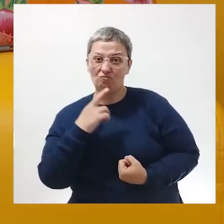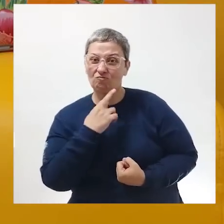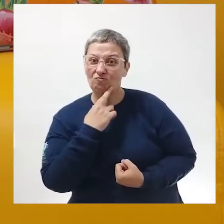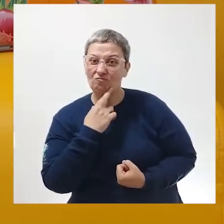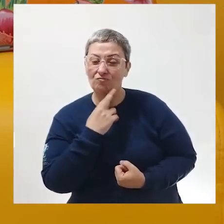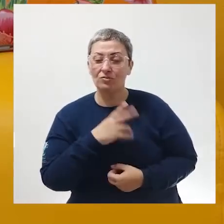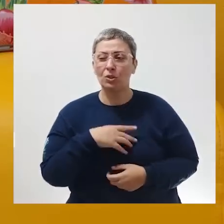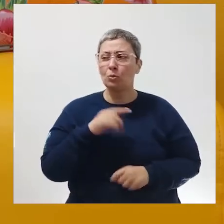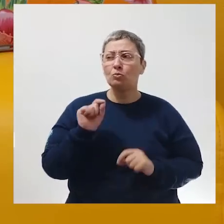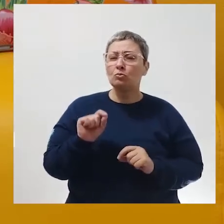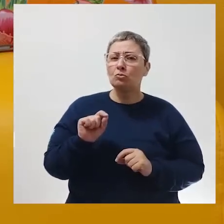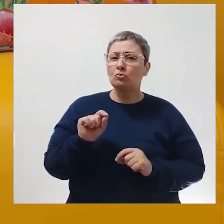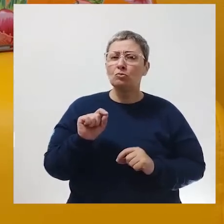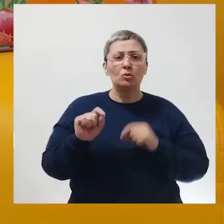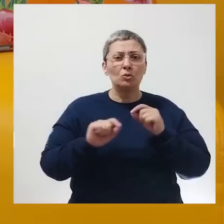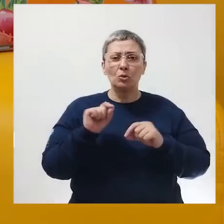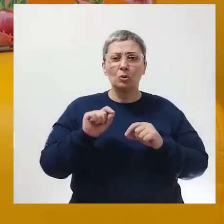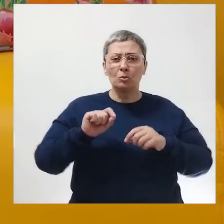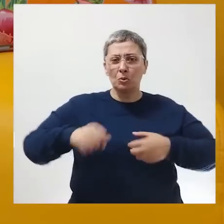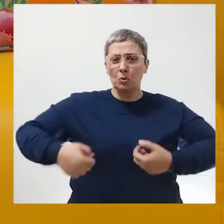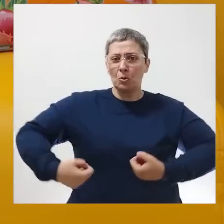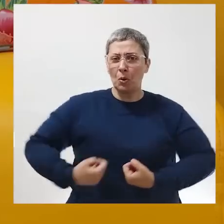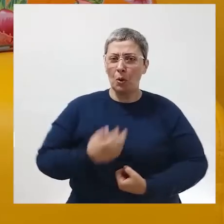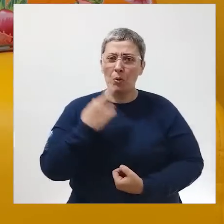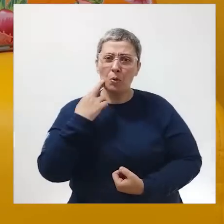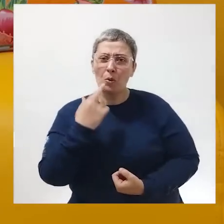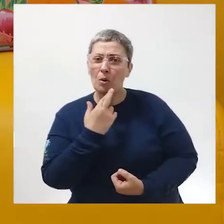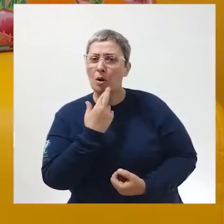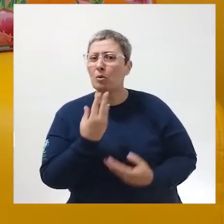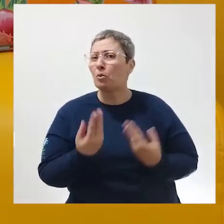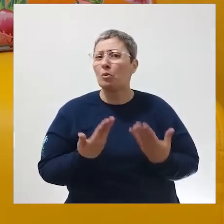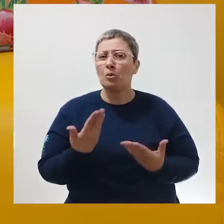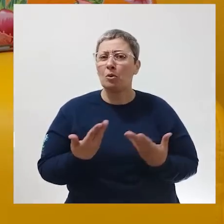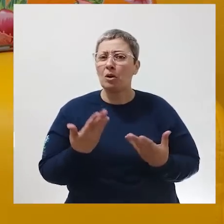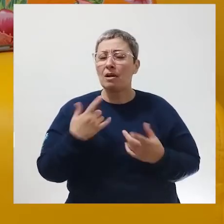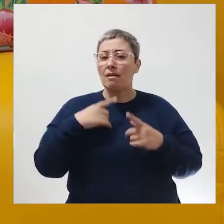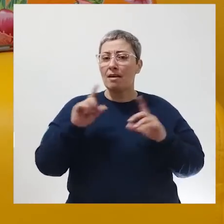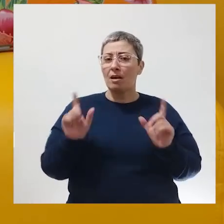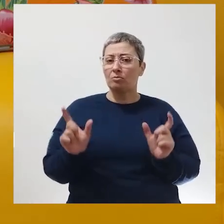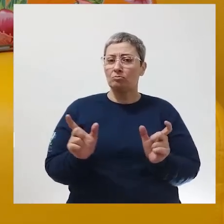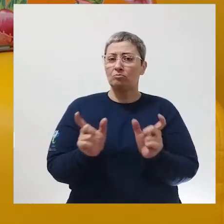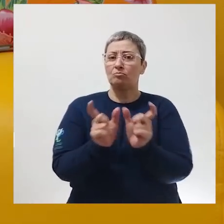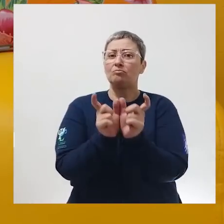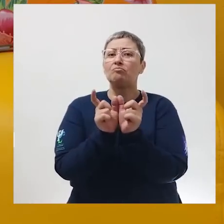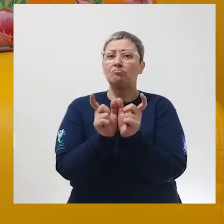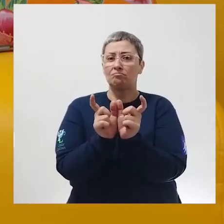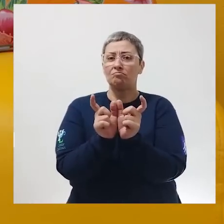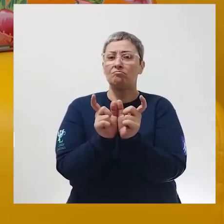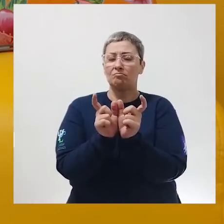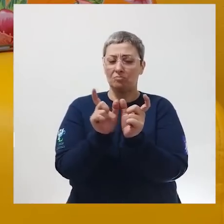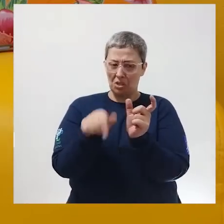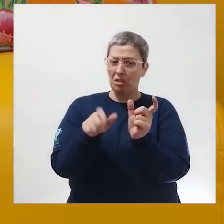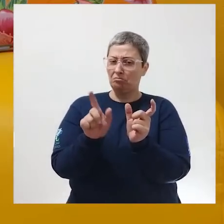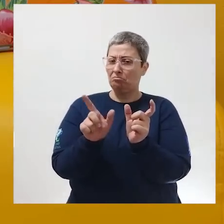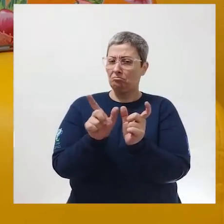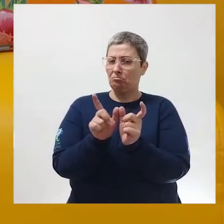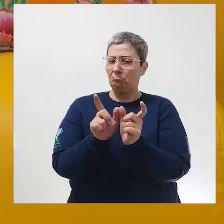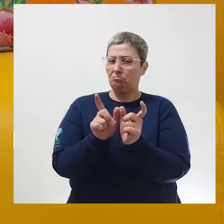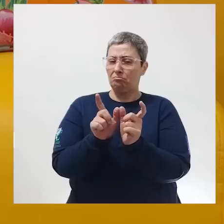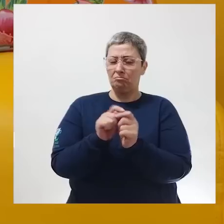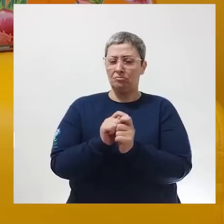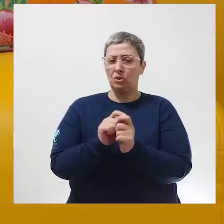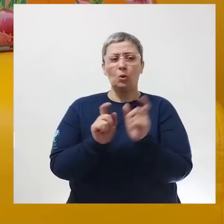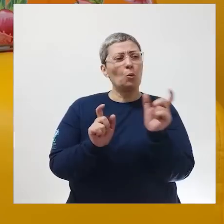Monstrorante! Opa, monstrorante é uma junção de 2 palavras, não é